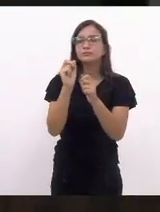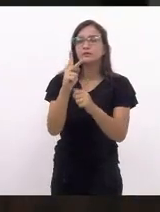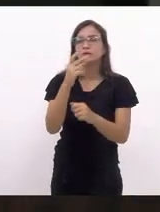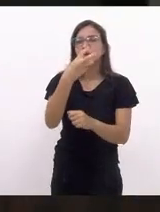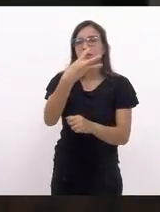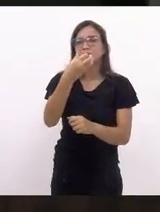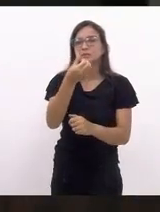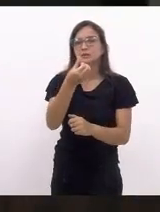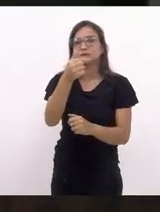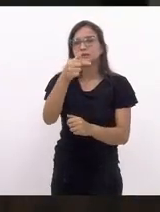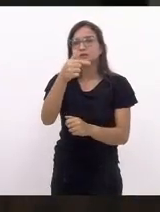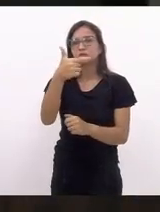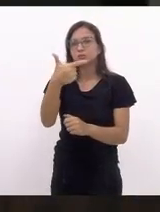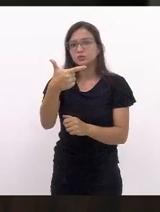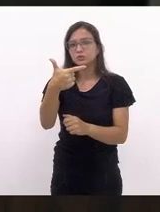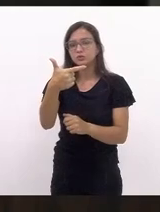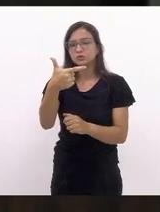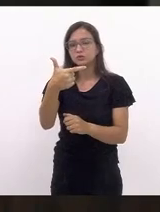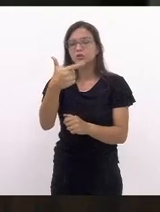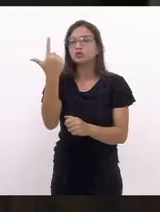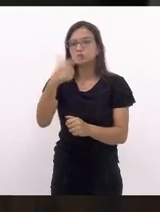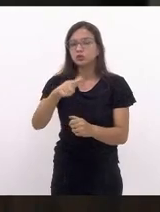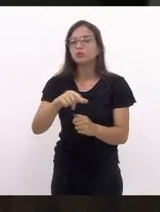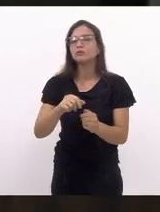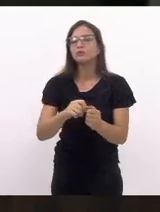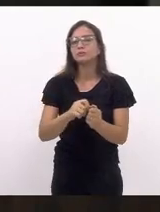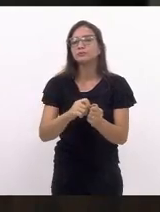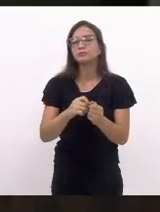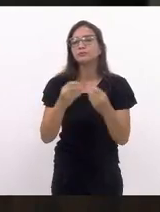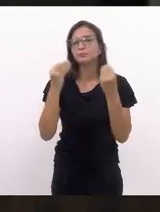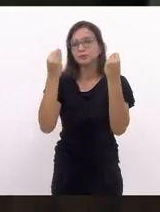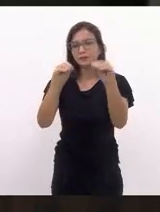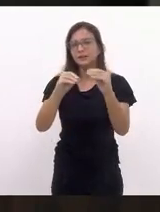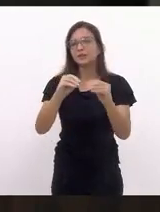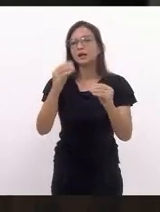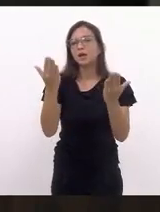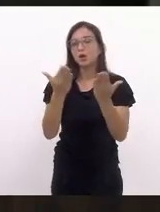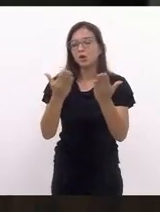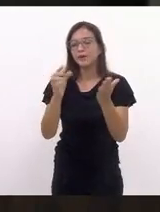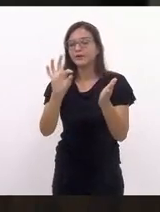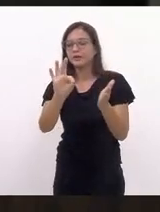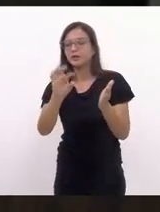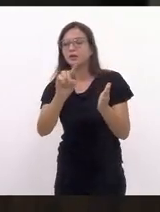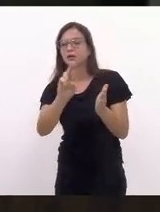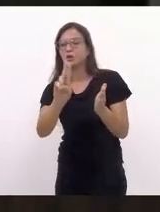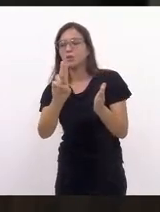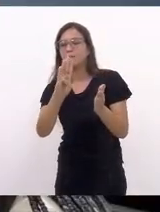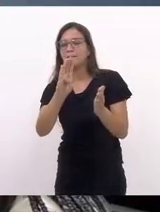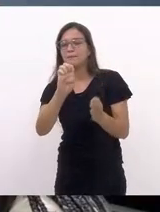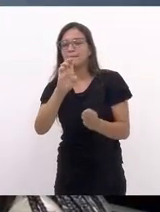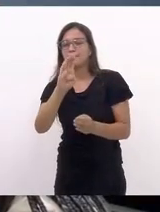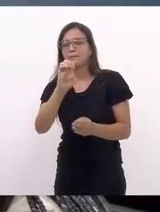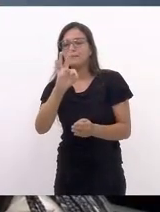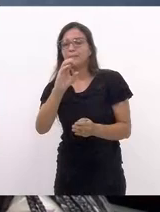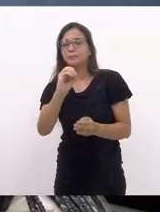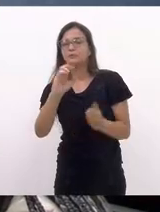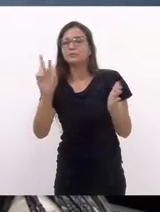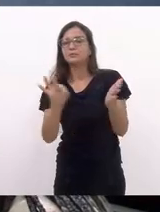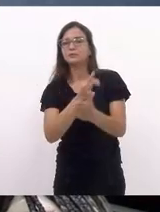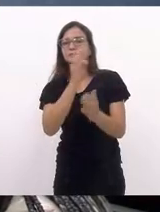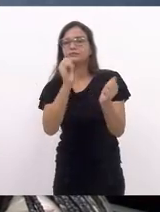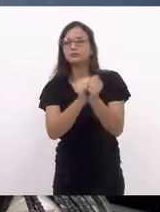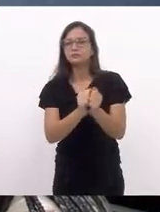3672 ad21 com a co-autoria do de Beto Ricardo Márcio parecer